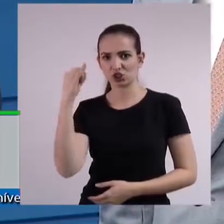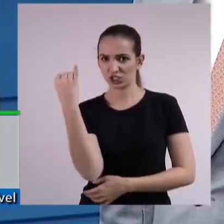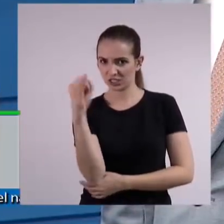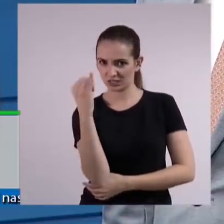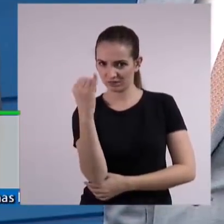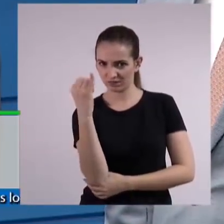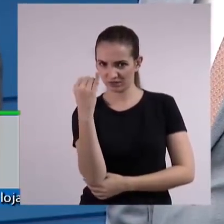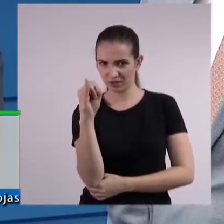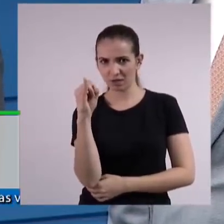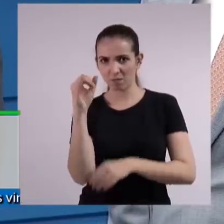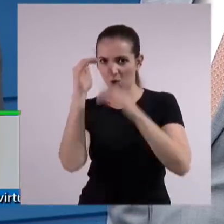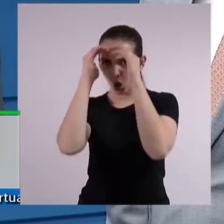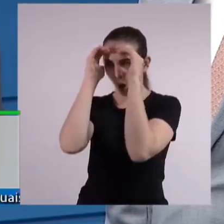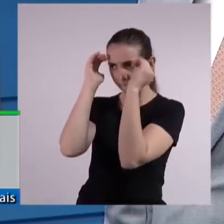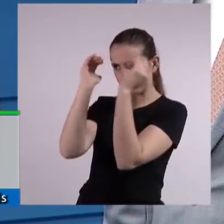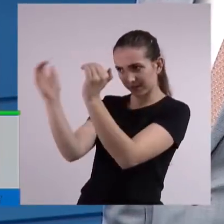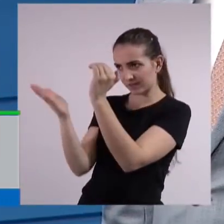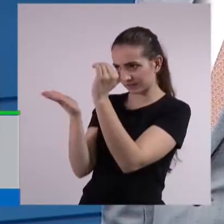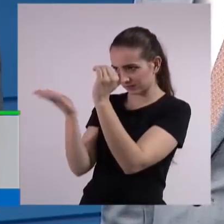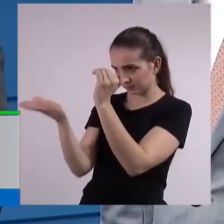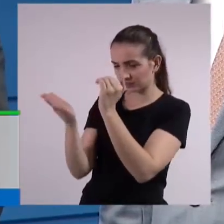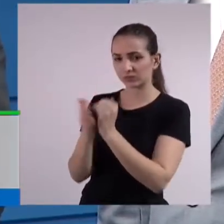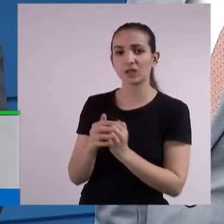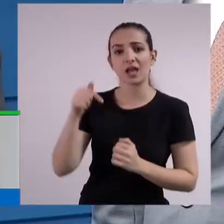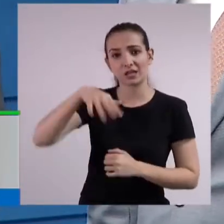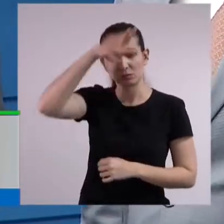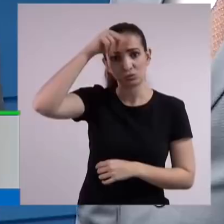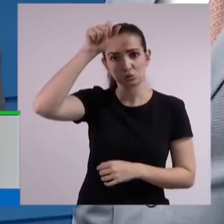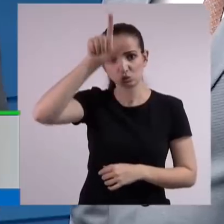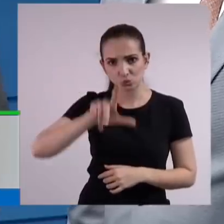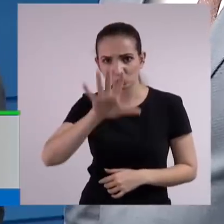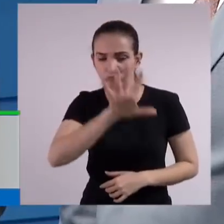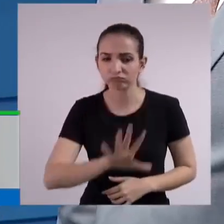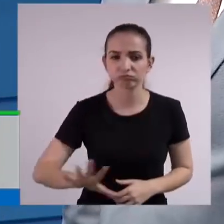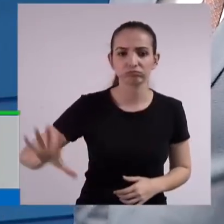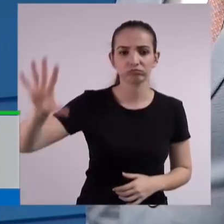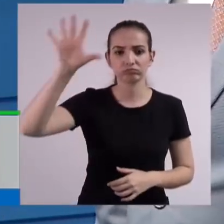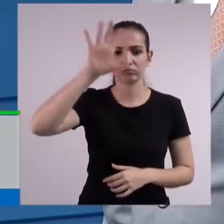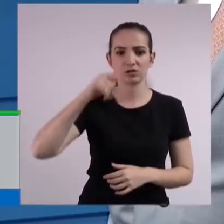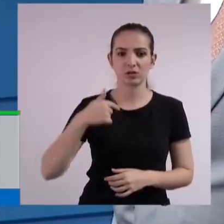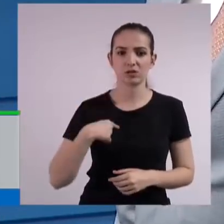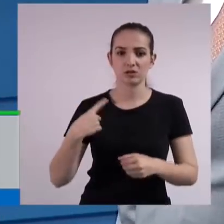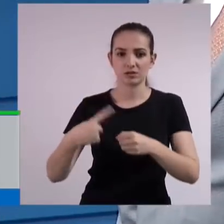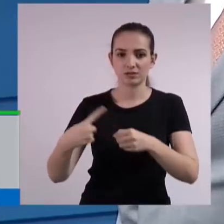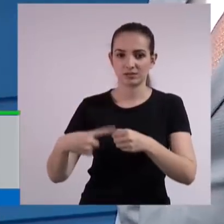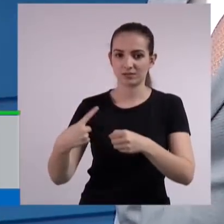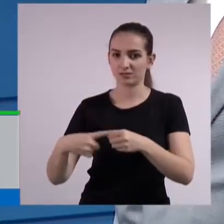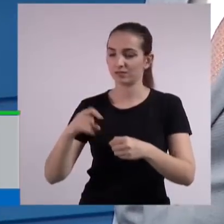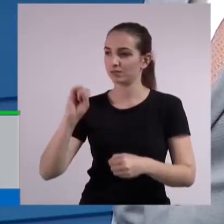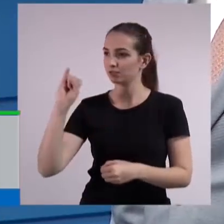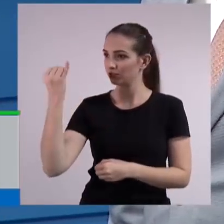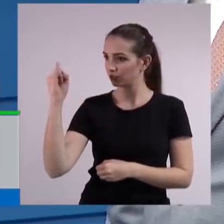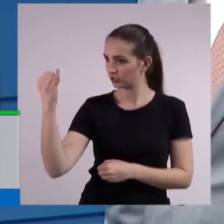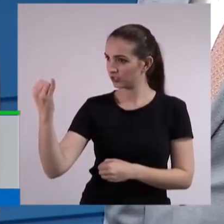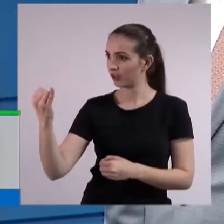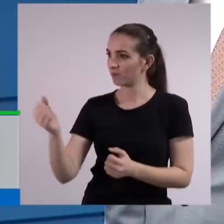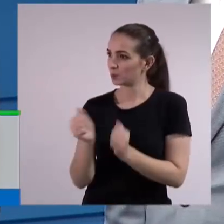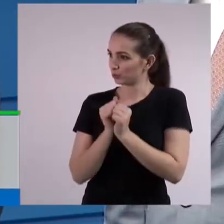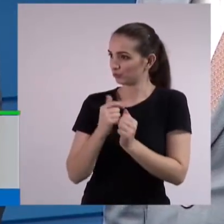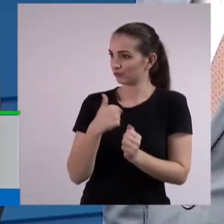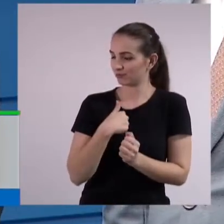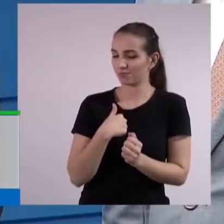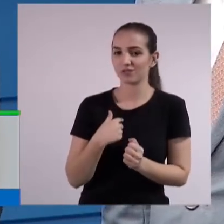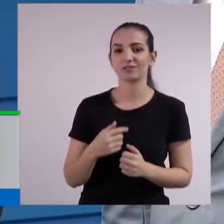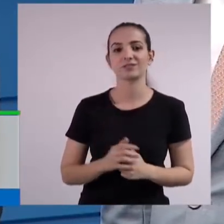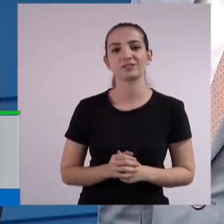segue o novo PMDB do Mato Grosso do Sul. Eu saí de Iviema, mas Iviema não saiu de mim. O